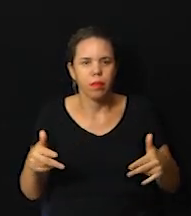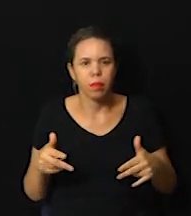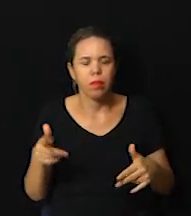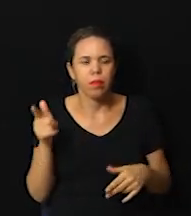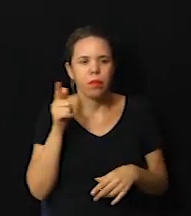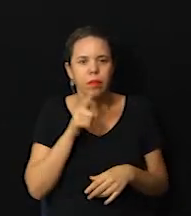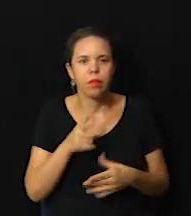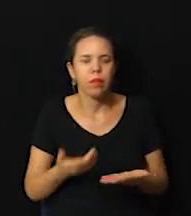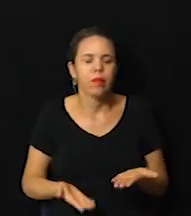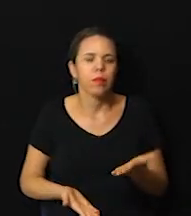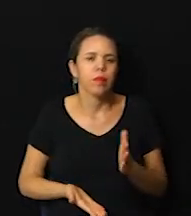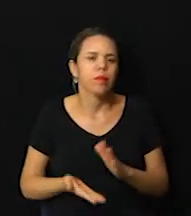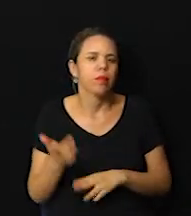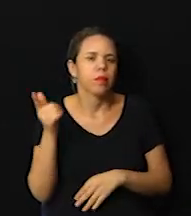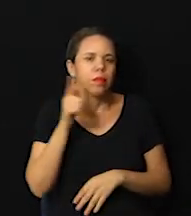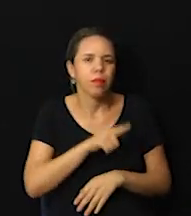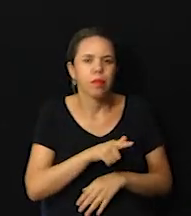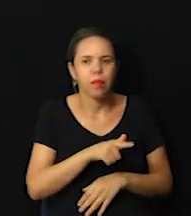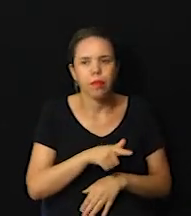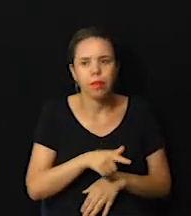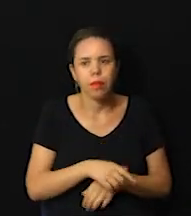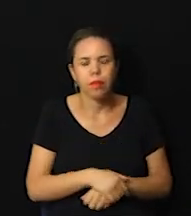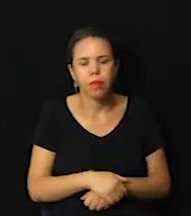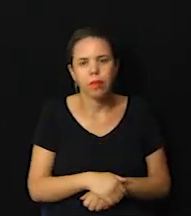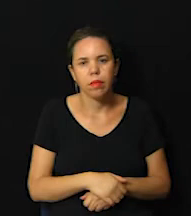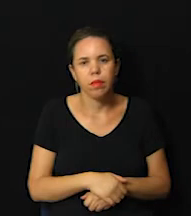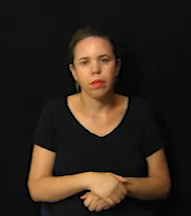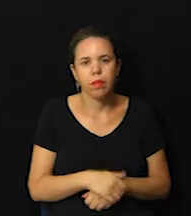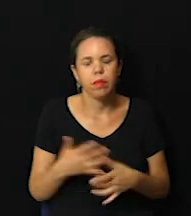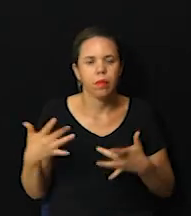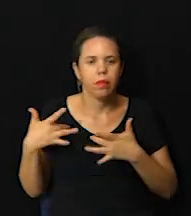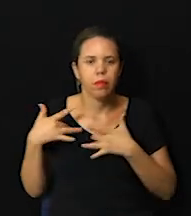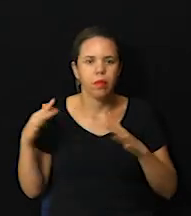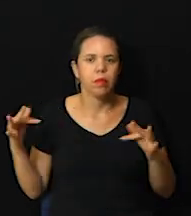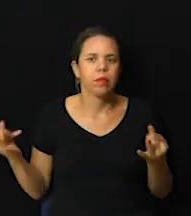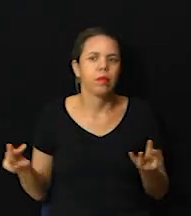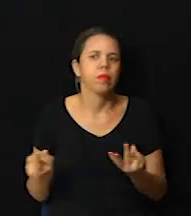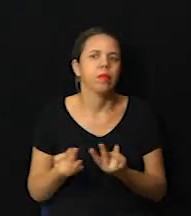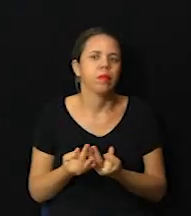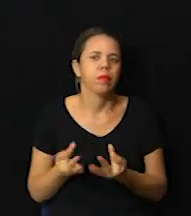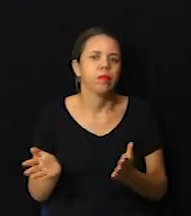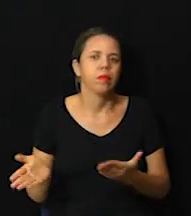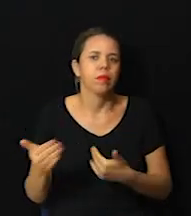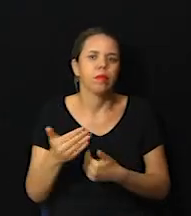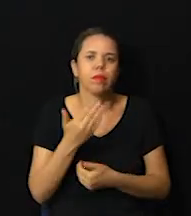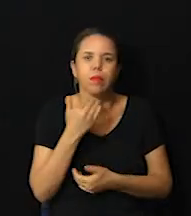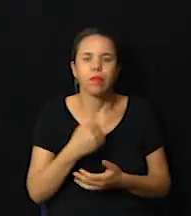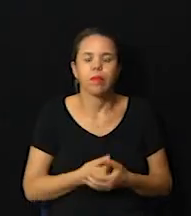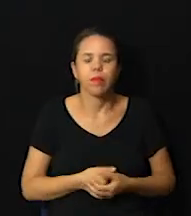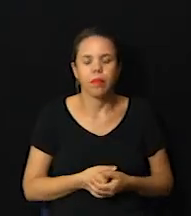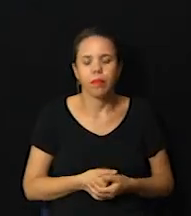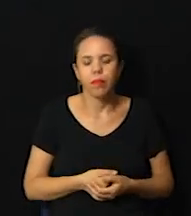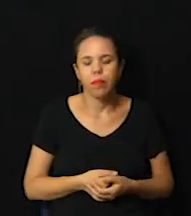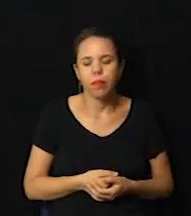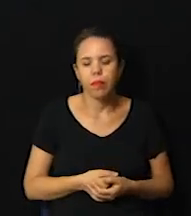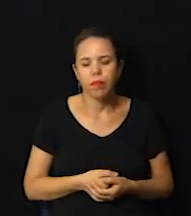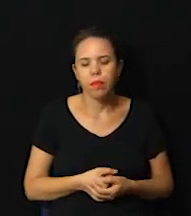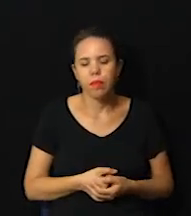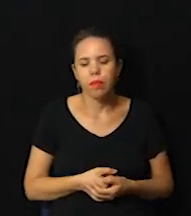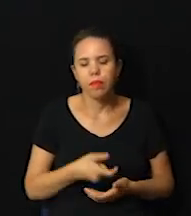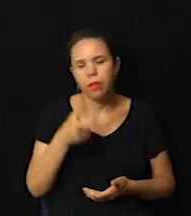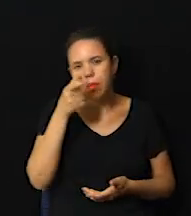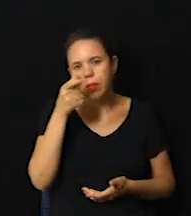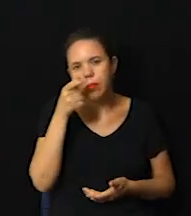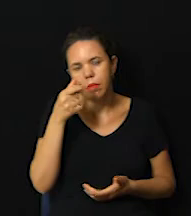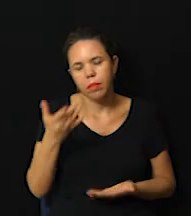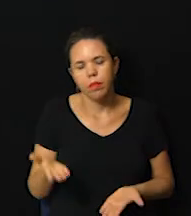indo atrás, e conseguimos doar para essas famílias cesta básica, né? Que a gente